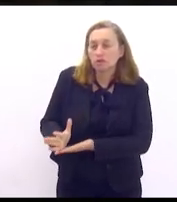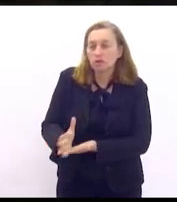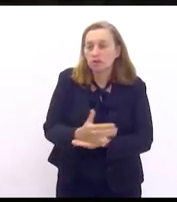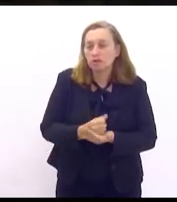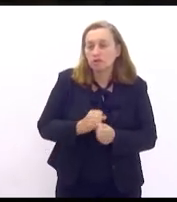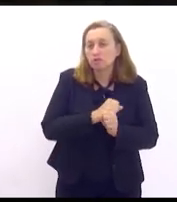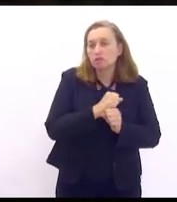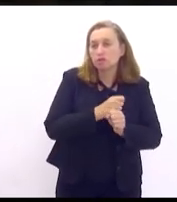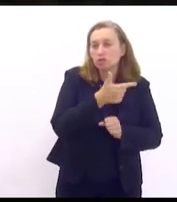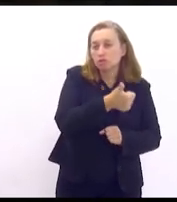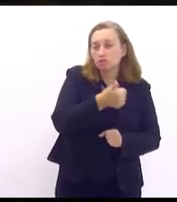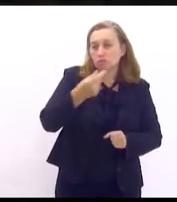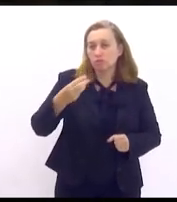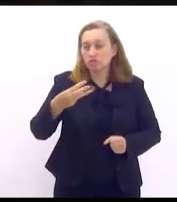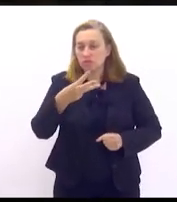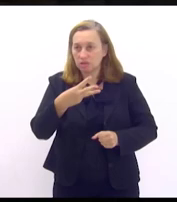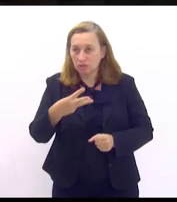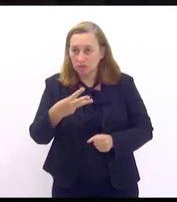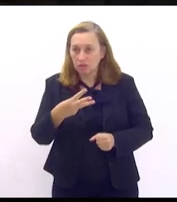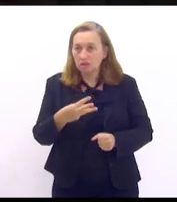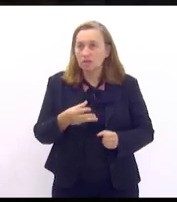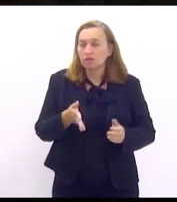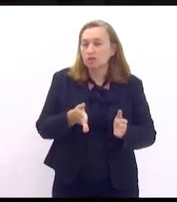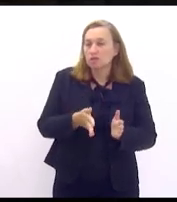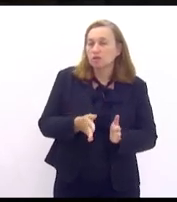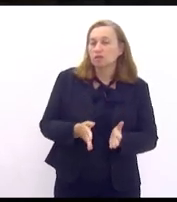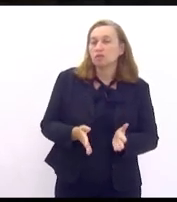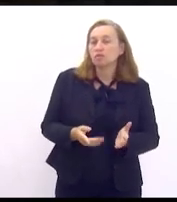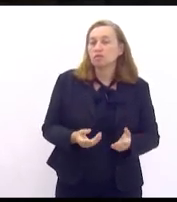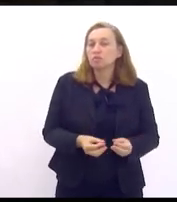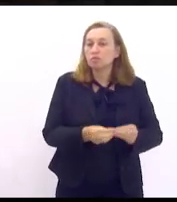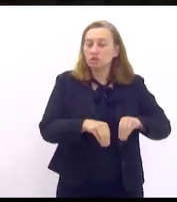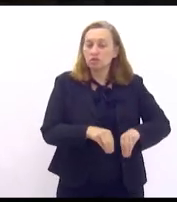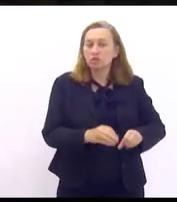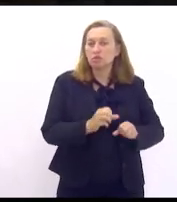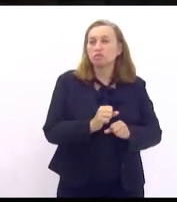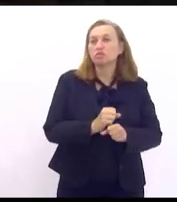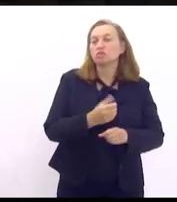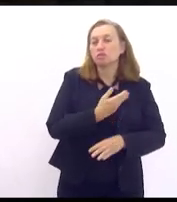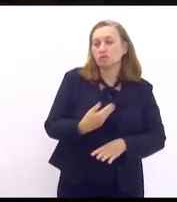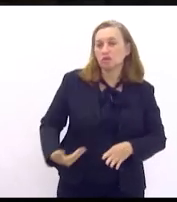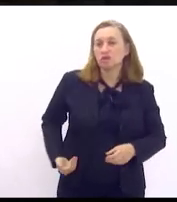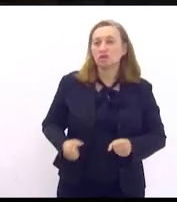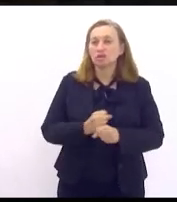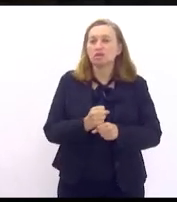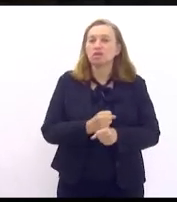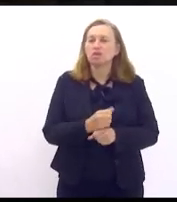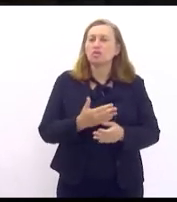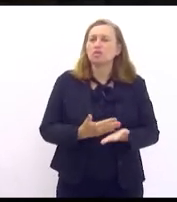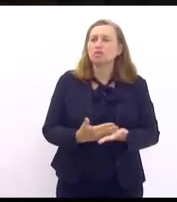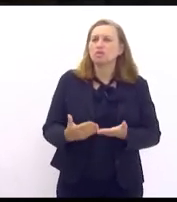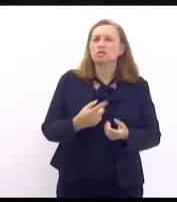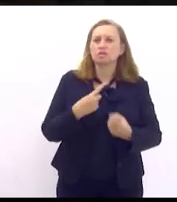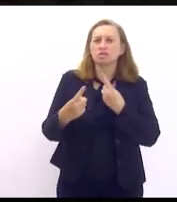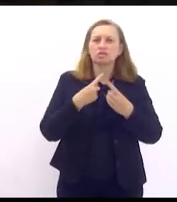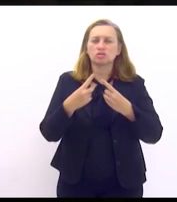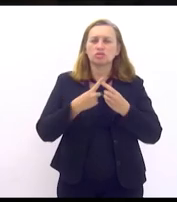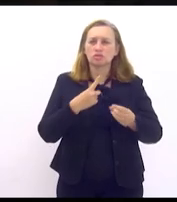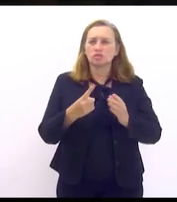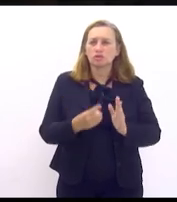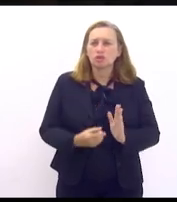de 2023, esse vai ser o rombo deixado pelo governo nesse ano, a gente já começa discutindo o orçamento